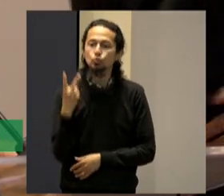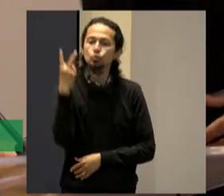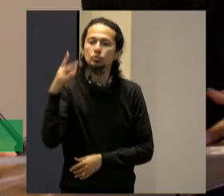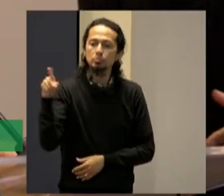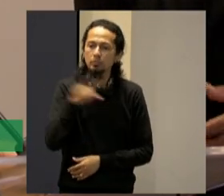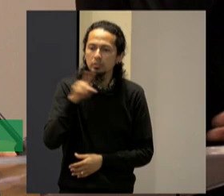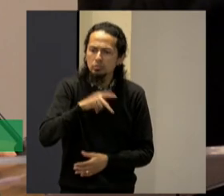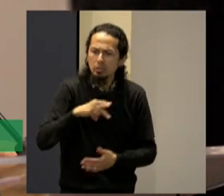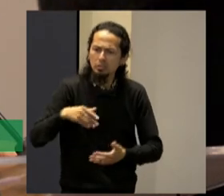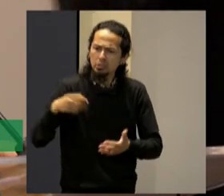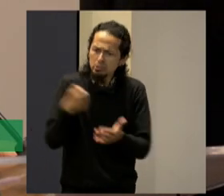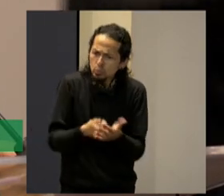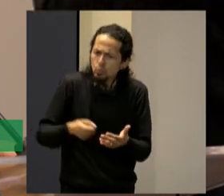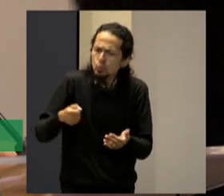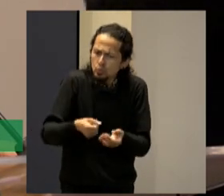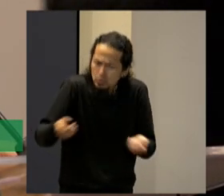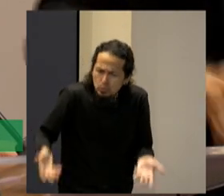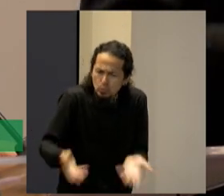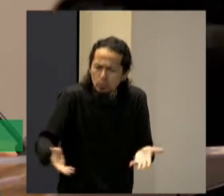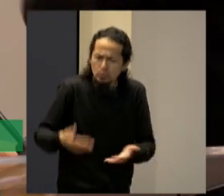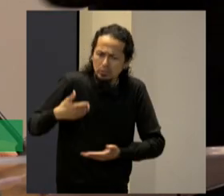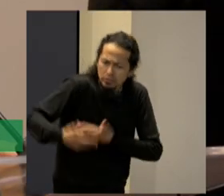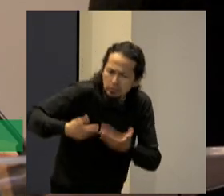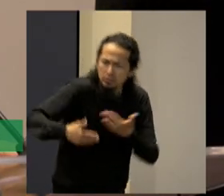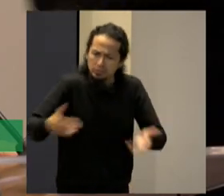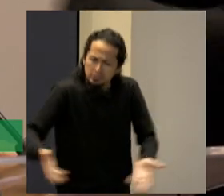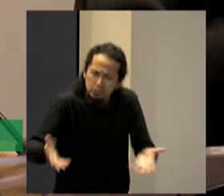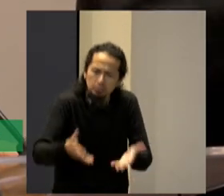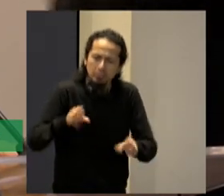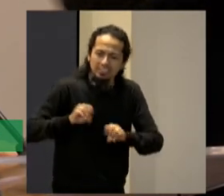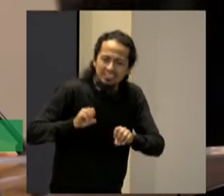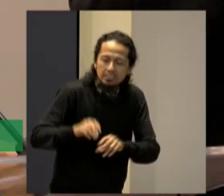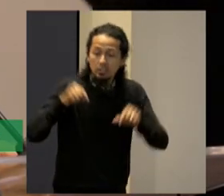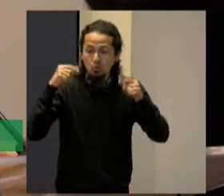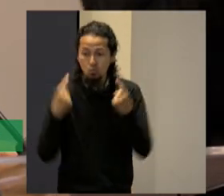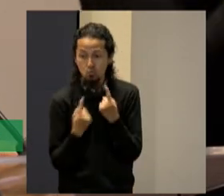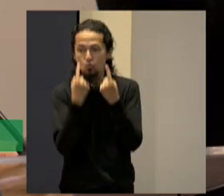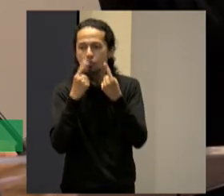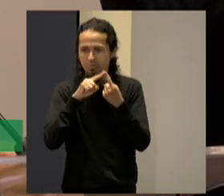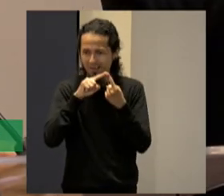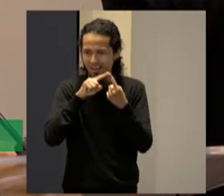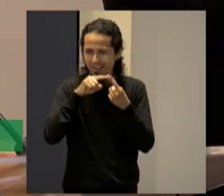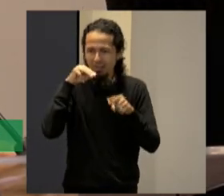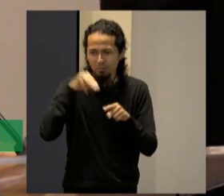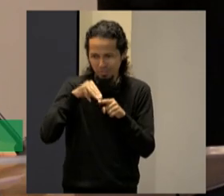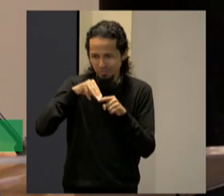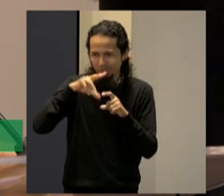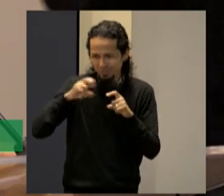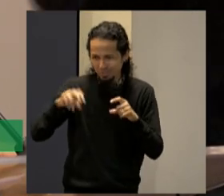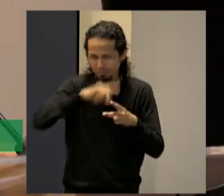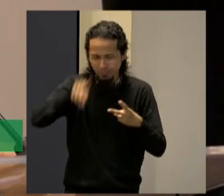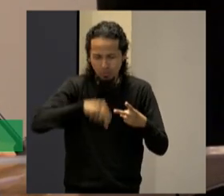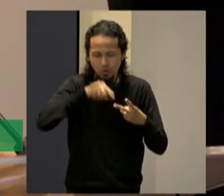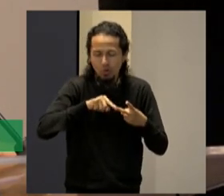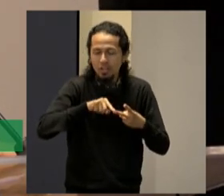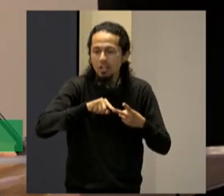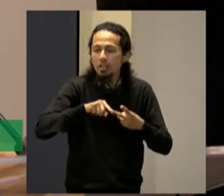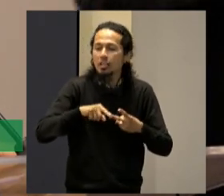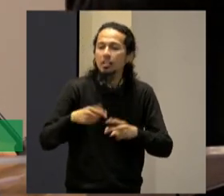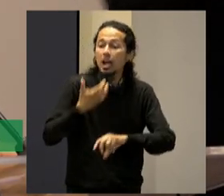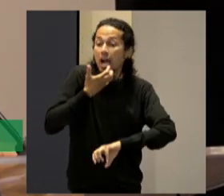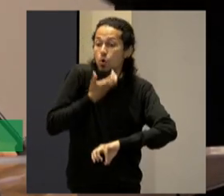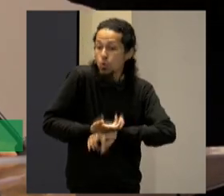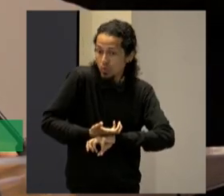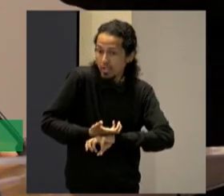que pavimentaram o ensino, uma na rede municipal de Florianópolis e a outra na Universidade do Estado de Santa